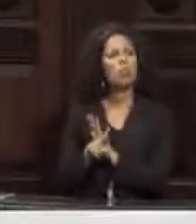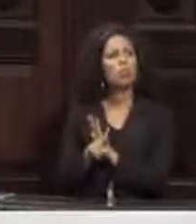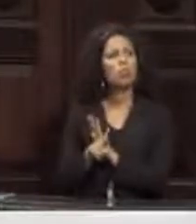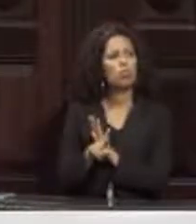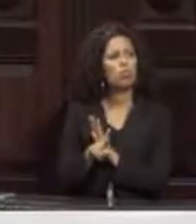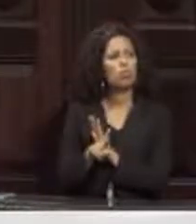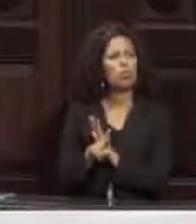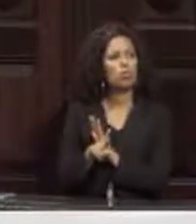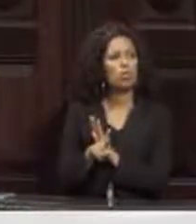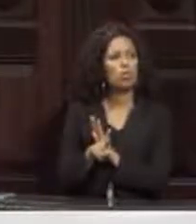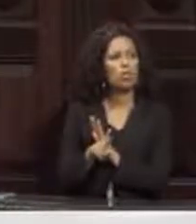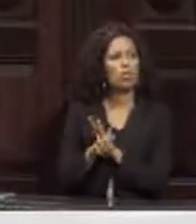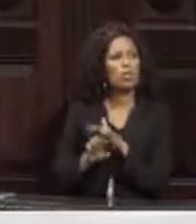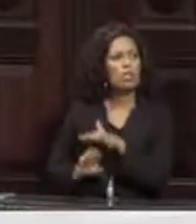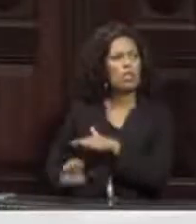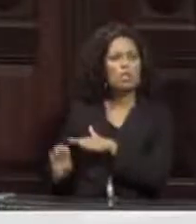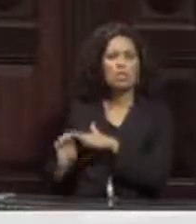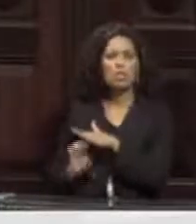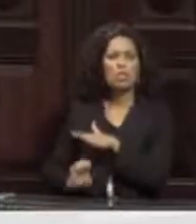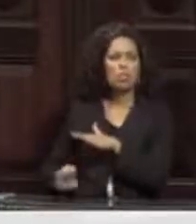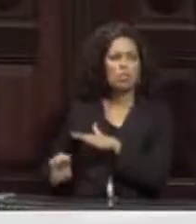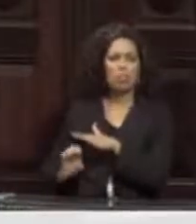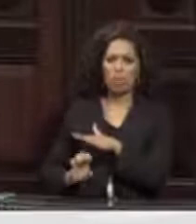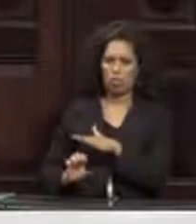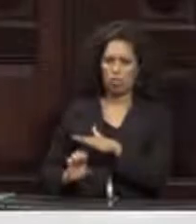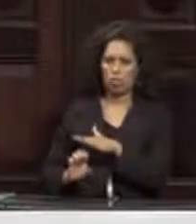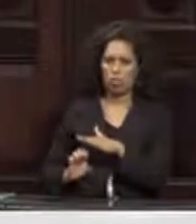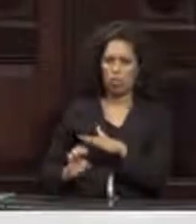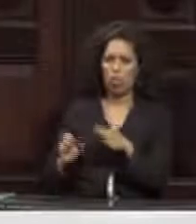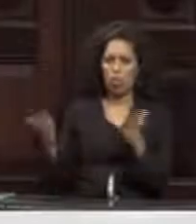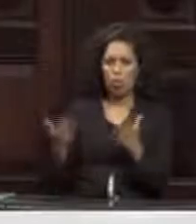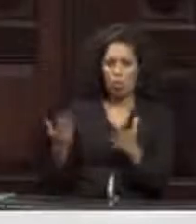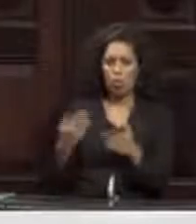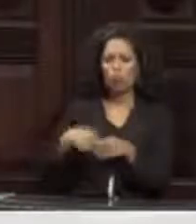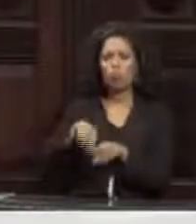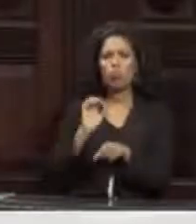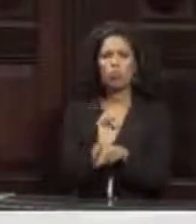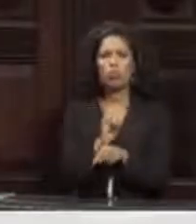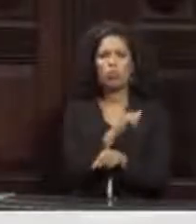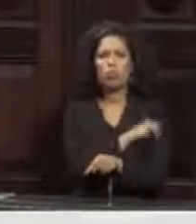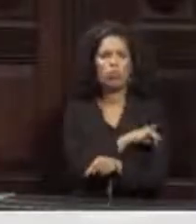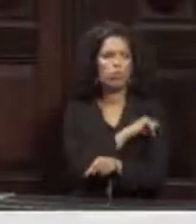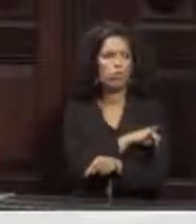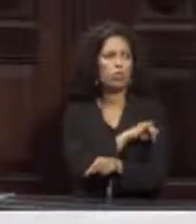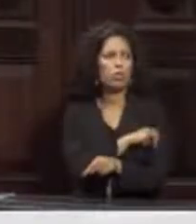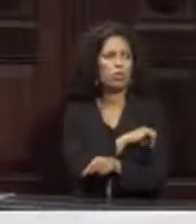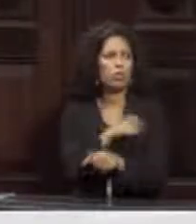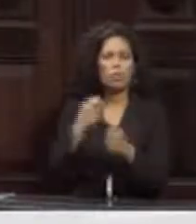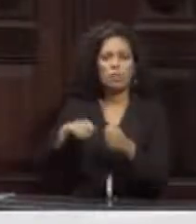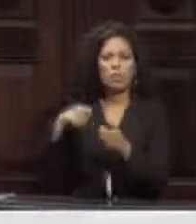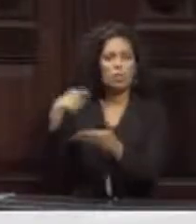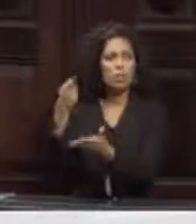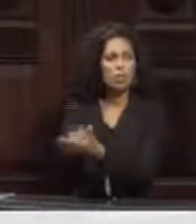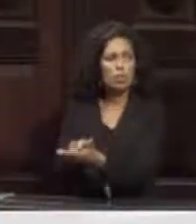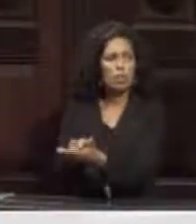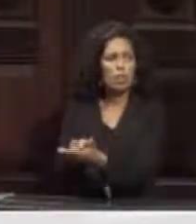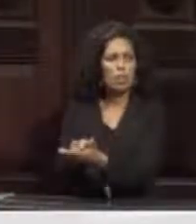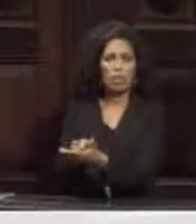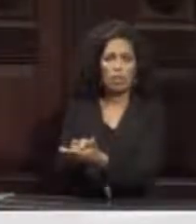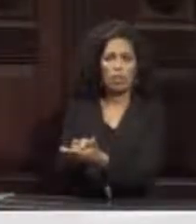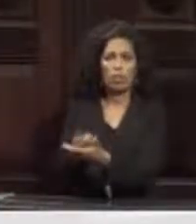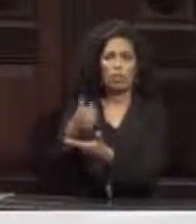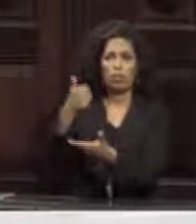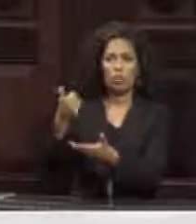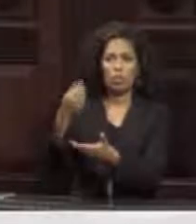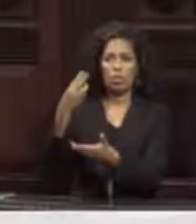as empresas? O Estado do Rio de Janeiro hoje ainda deve o